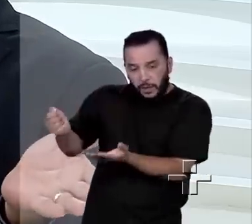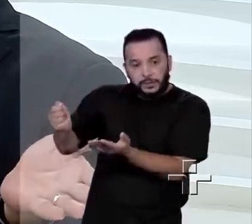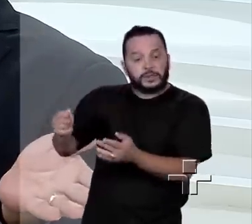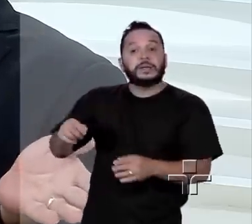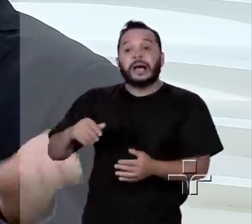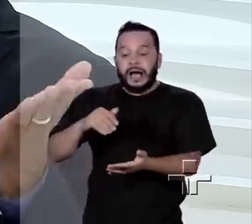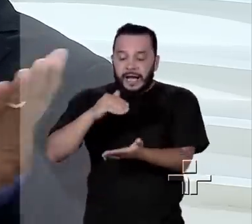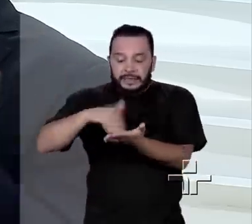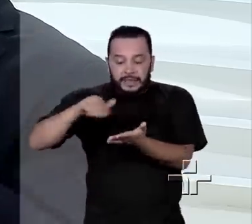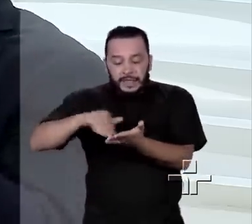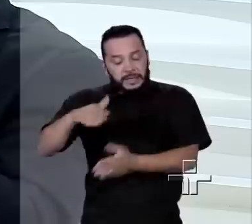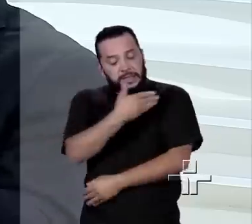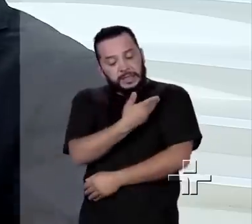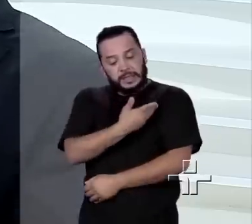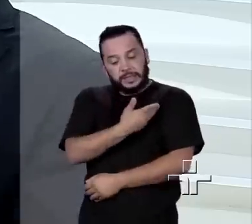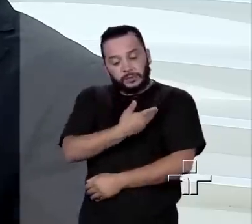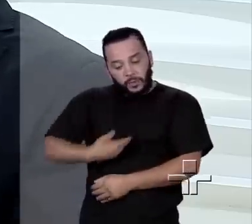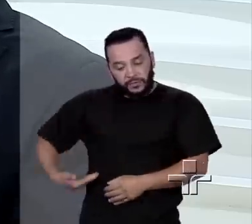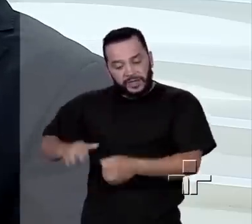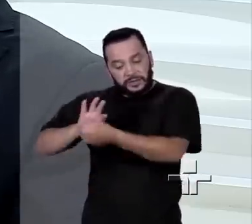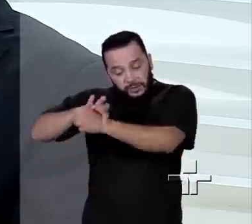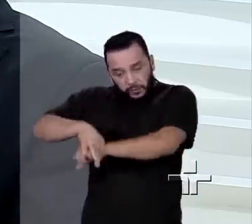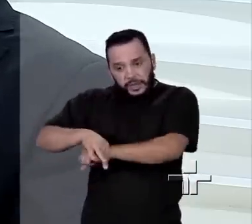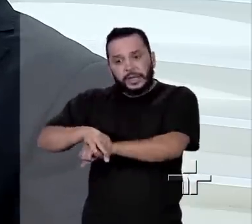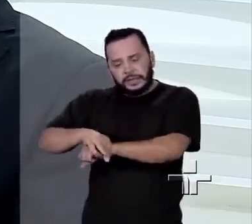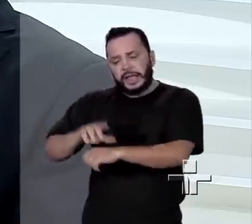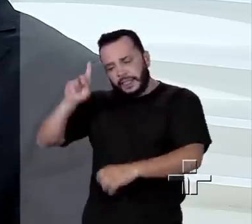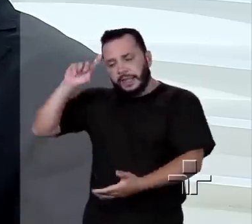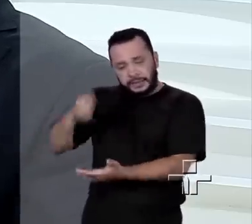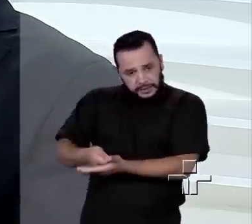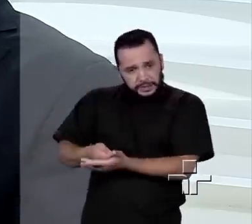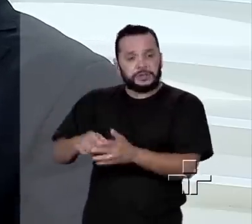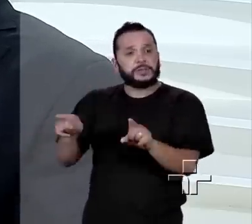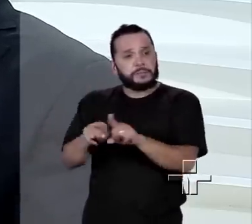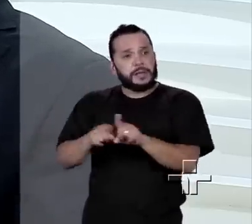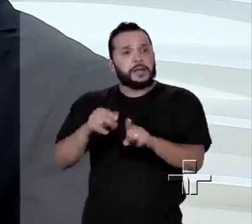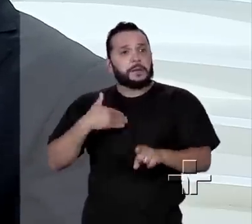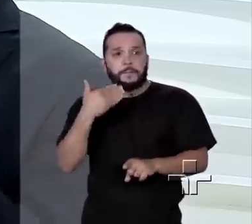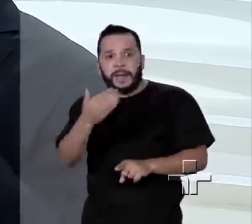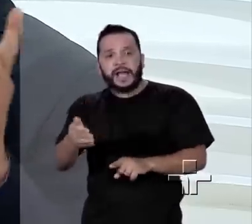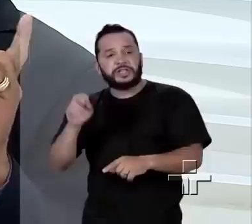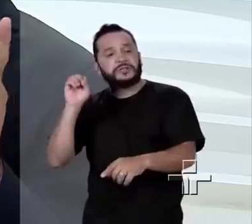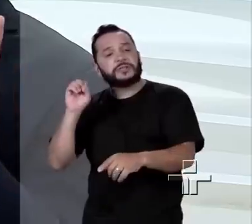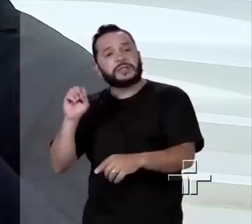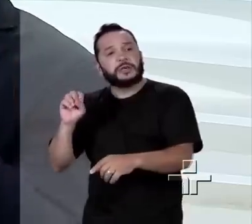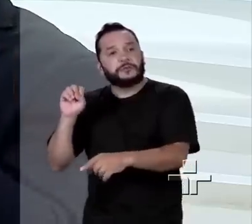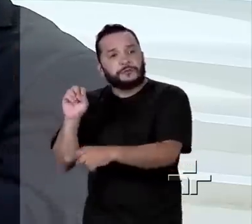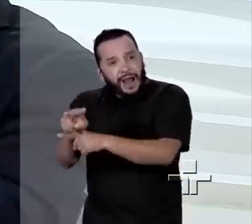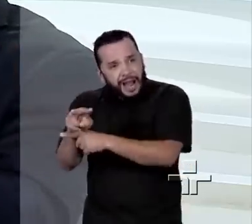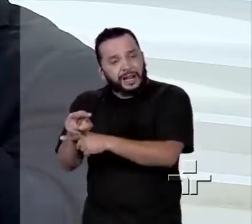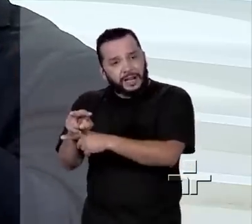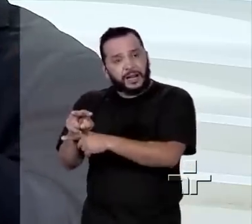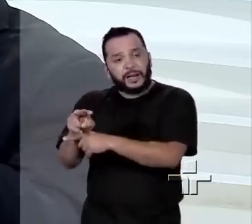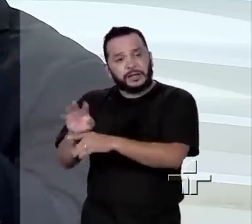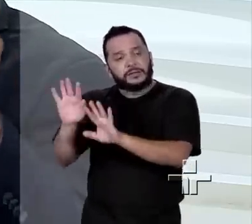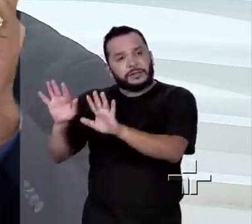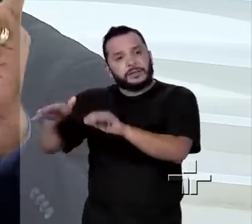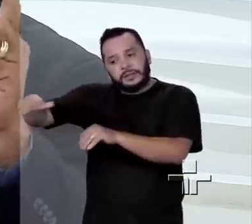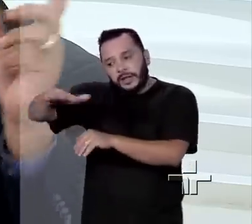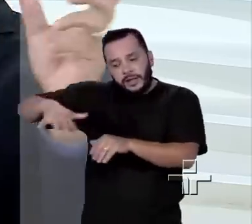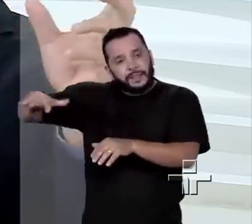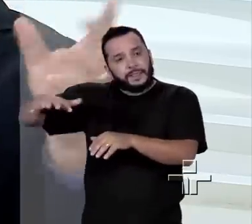decide, pede vagas para o Departamento Penitenciário Nacional, que faz a consulta aos juízes de